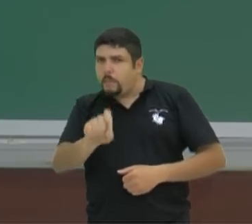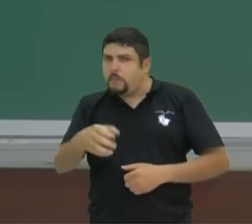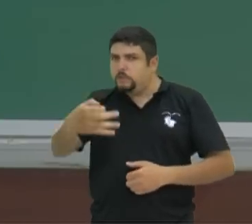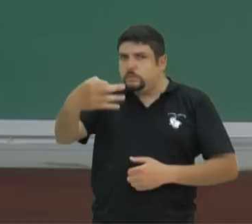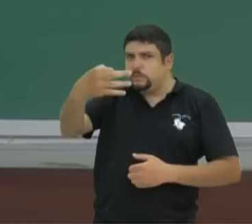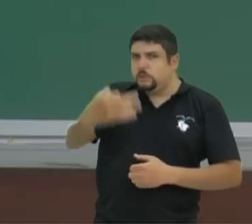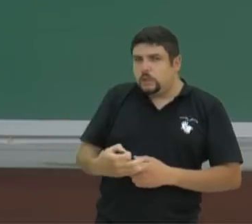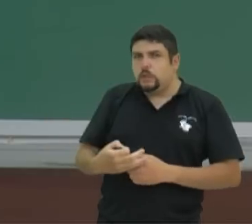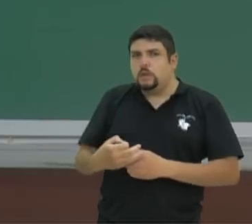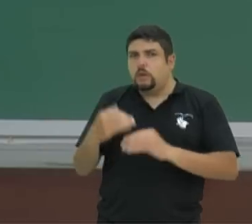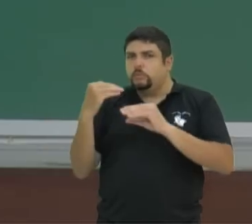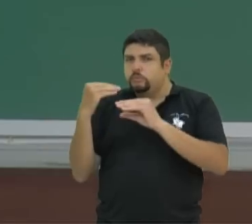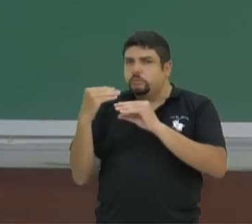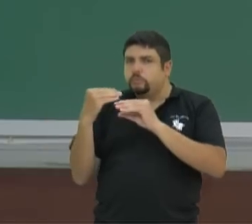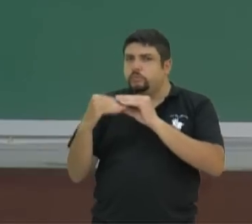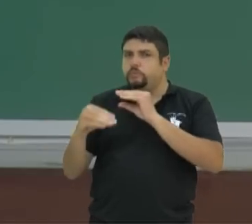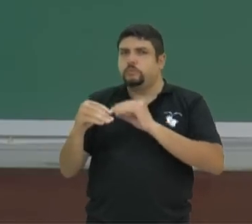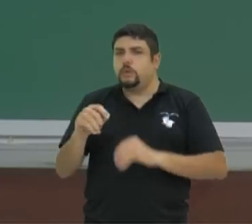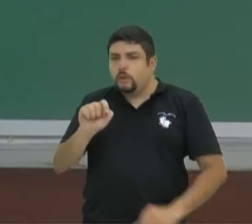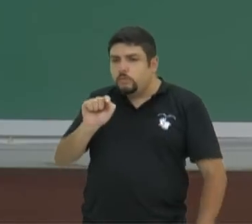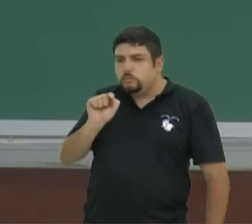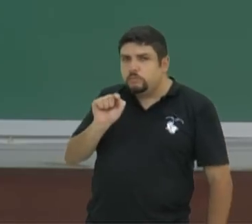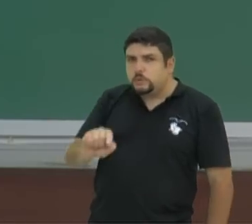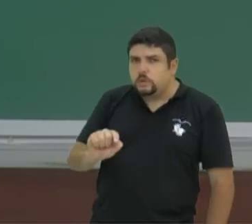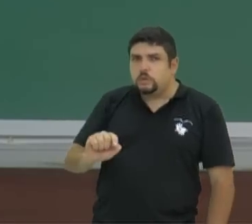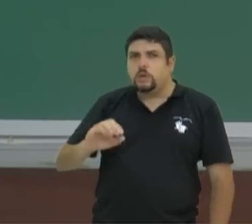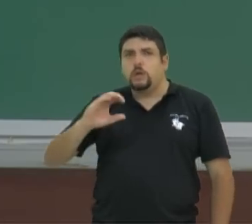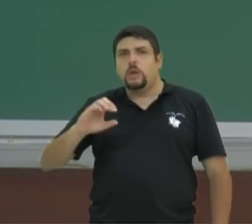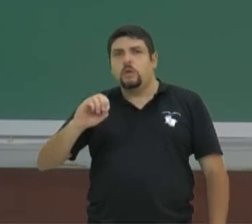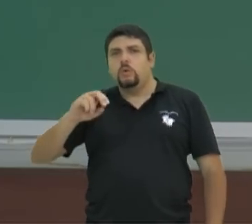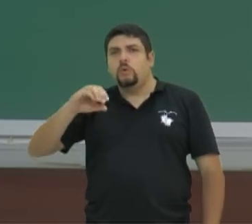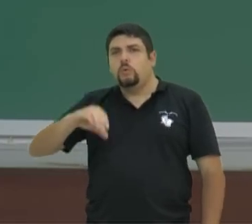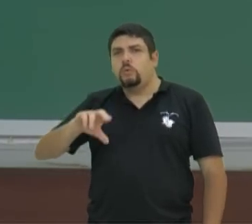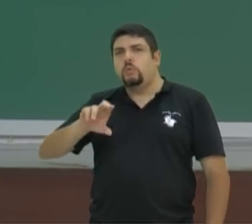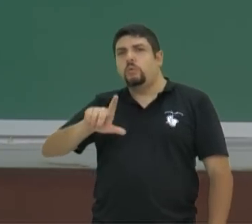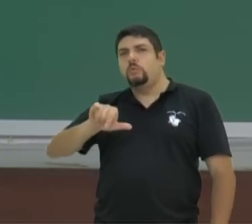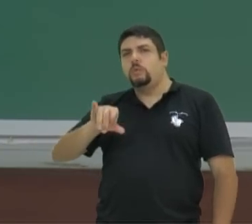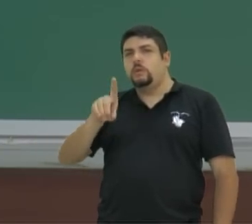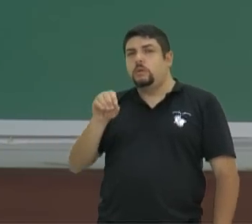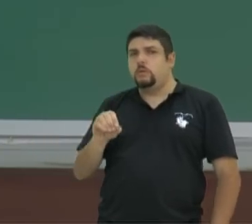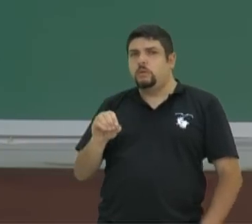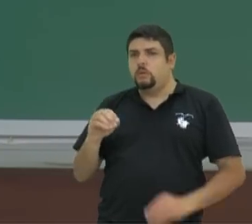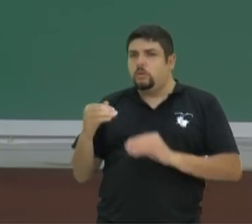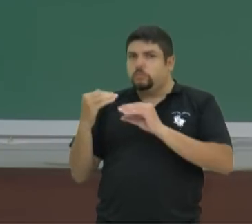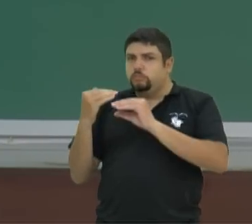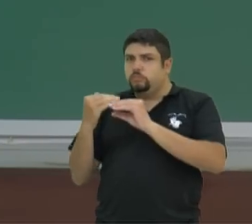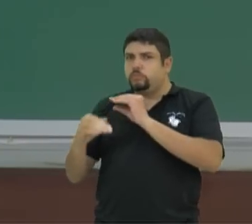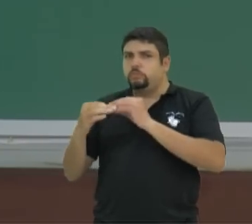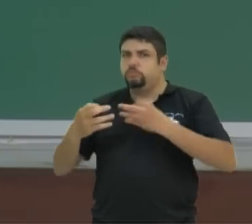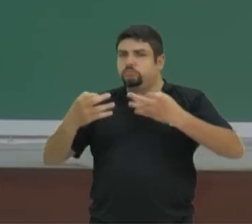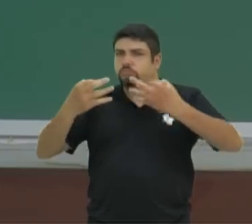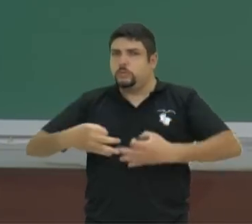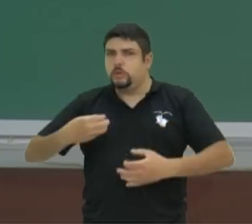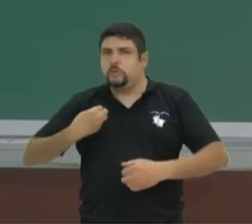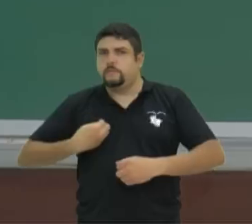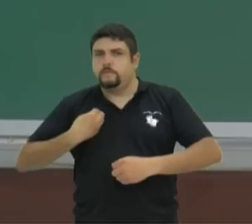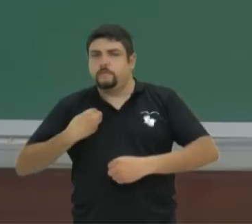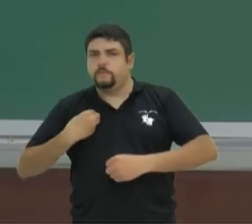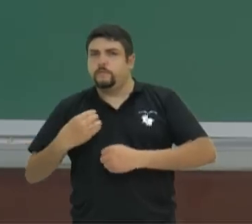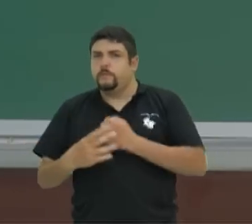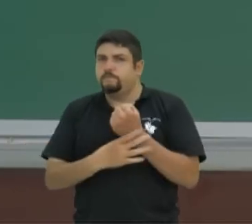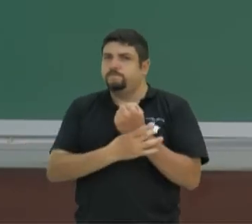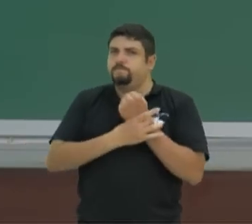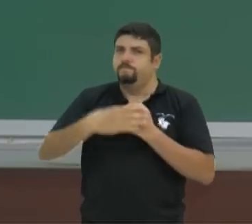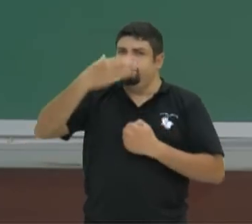em enviar e marque em marcar como concluída, para você garantir todo o processo completinho, tá bom? Além